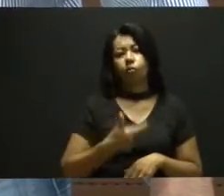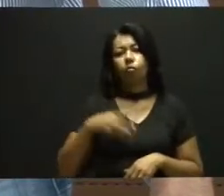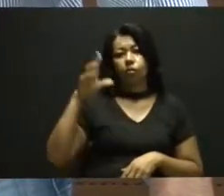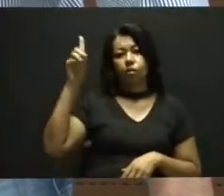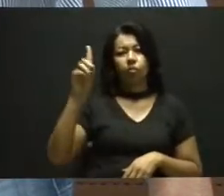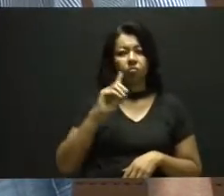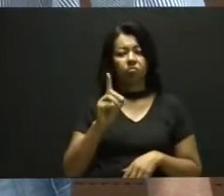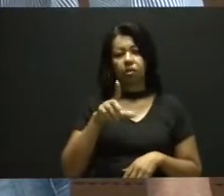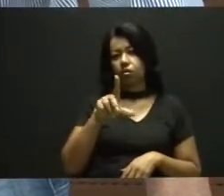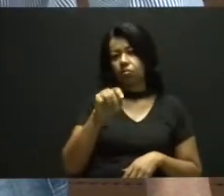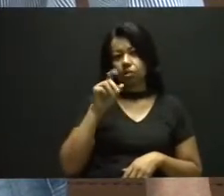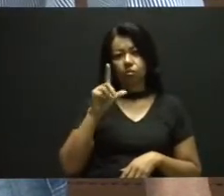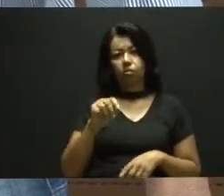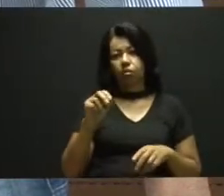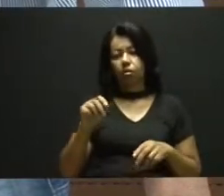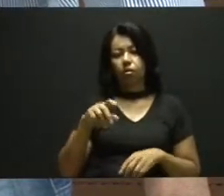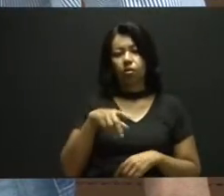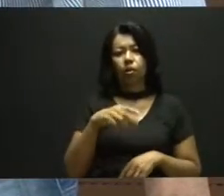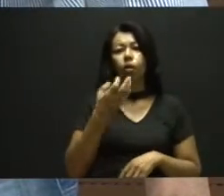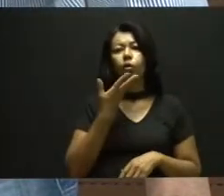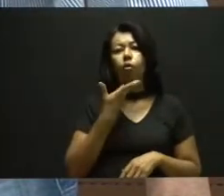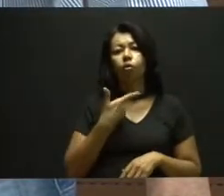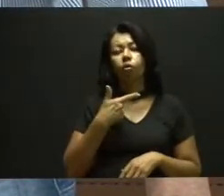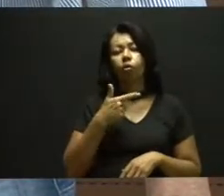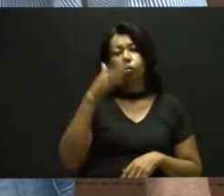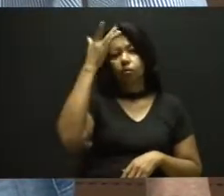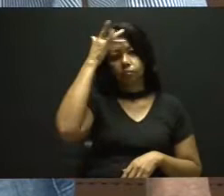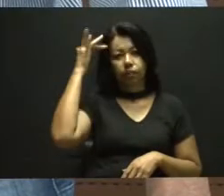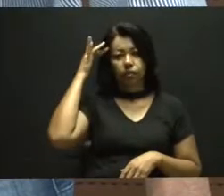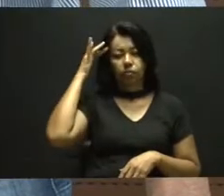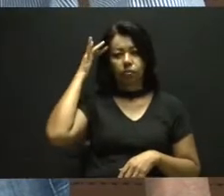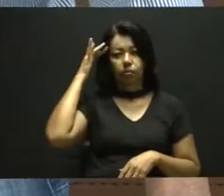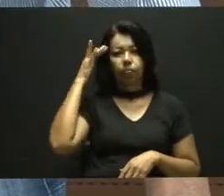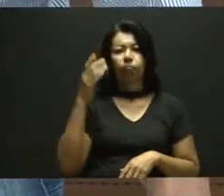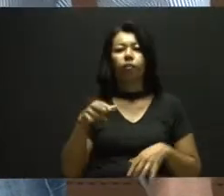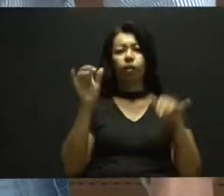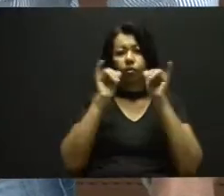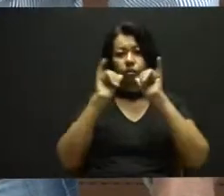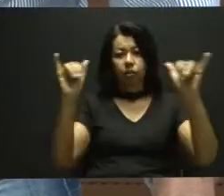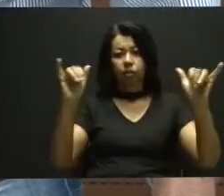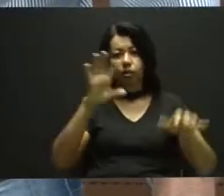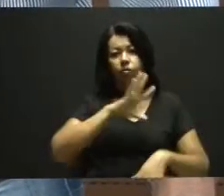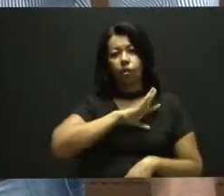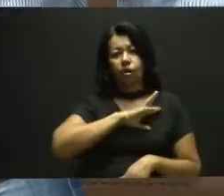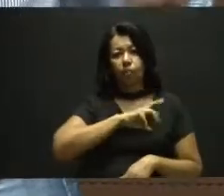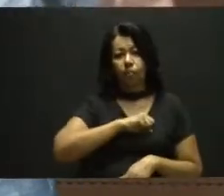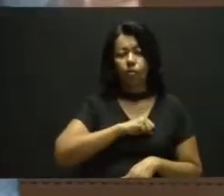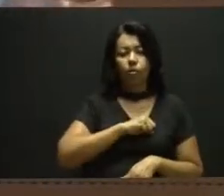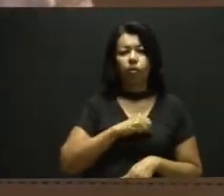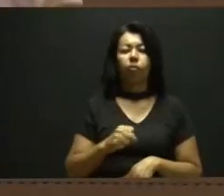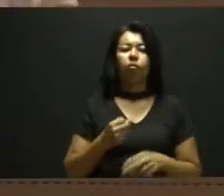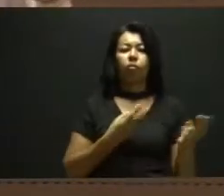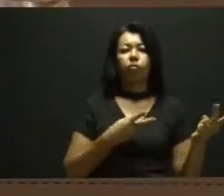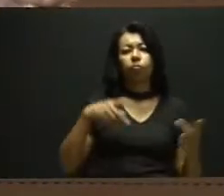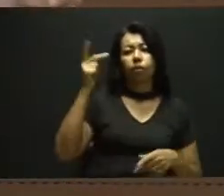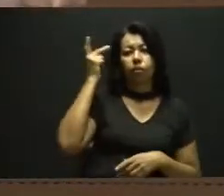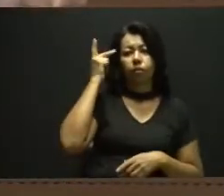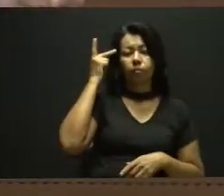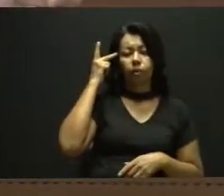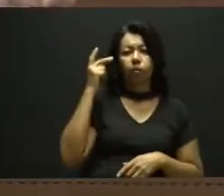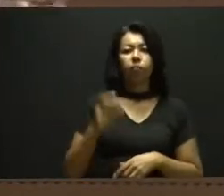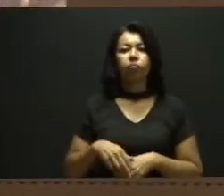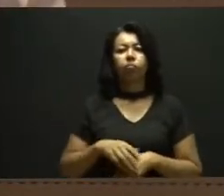acepção de pessoas então onde se prega o amor é esse amor pregado por são paulo que o seu lima que falou numa